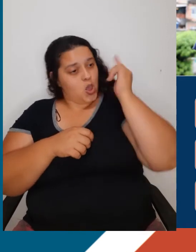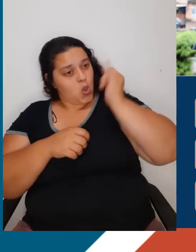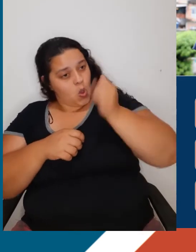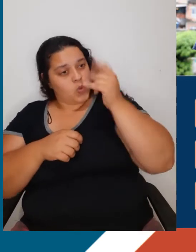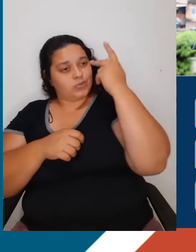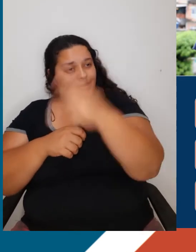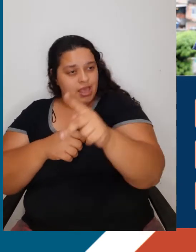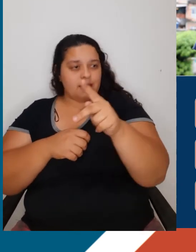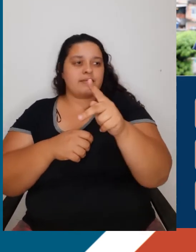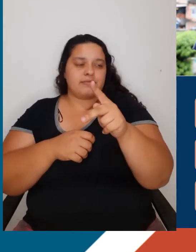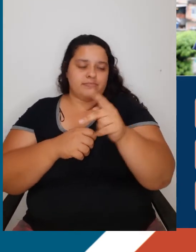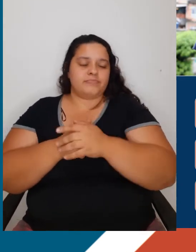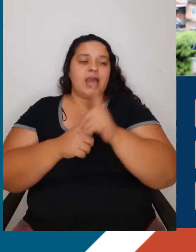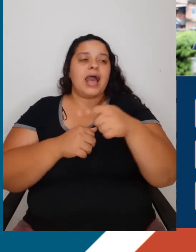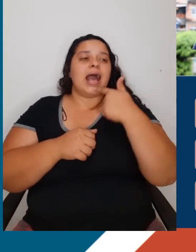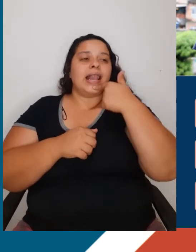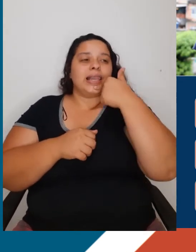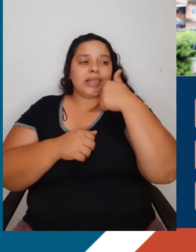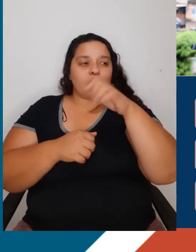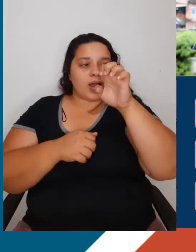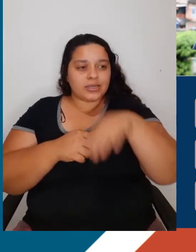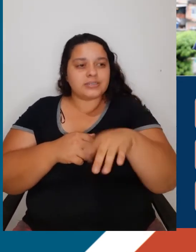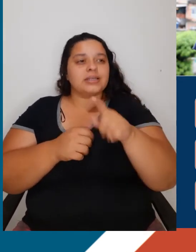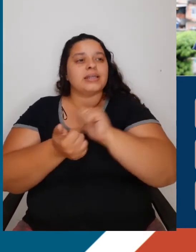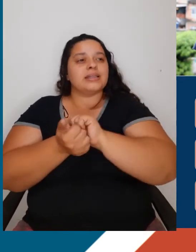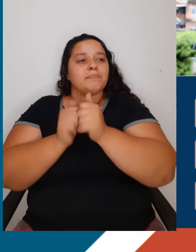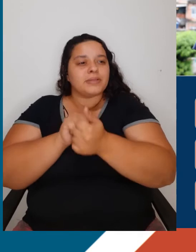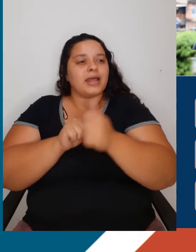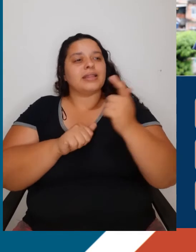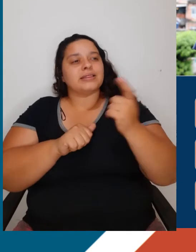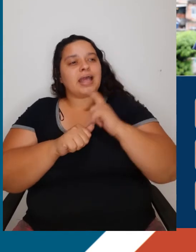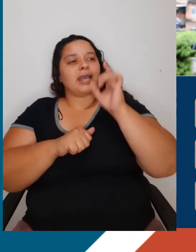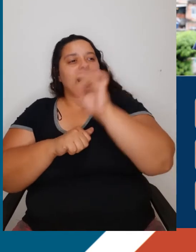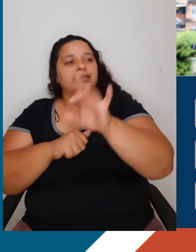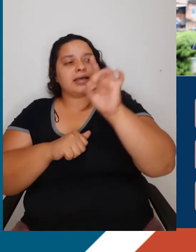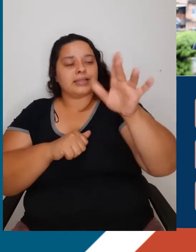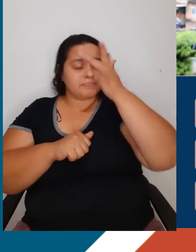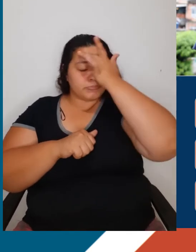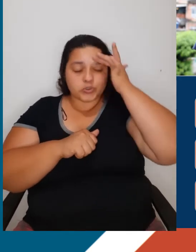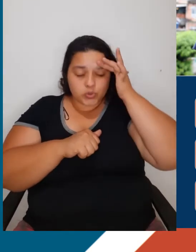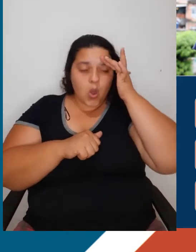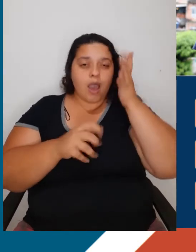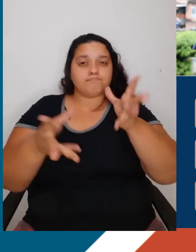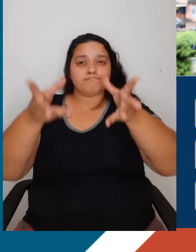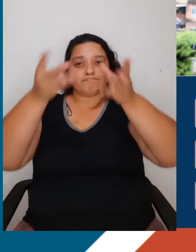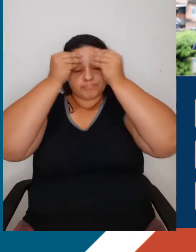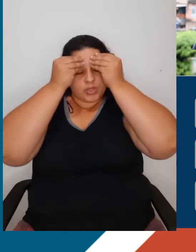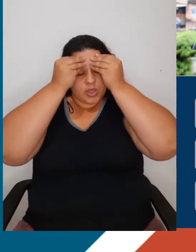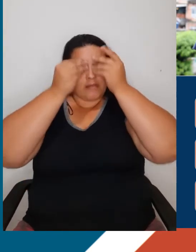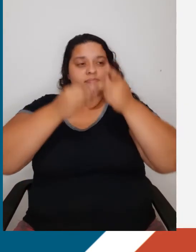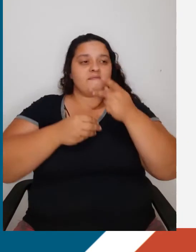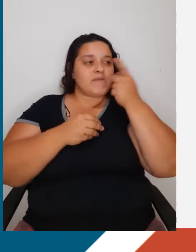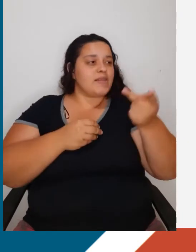contos narrados em primeira pessoa, a linguagem se adapta bem ao contexto de cada personagem. Vejamos um trecho do conto